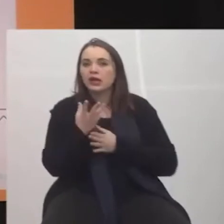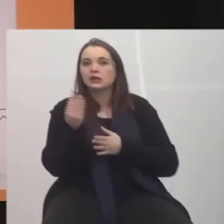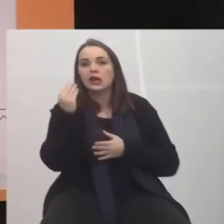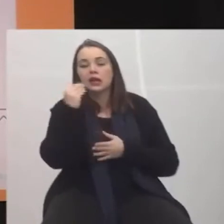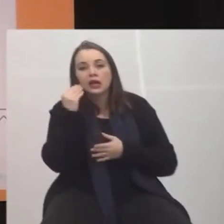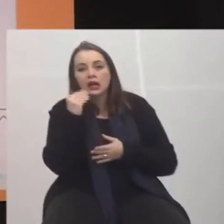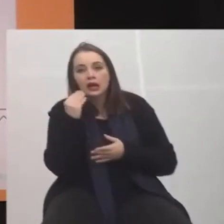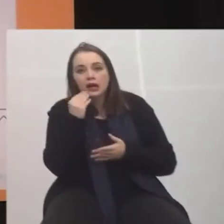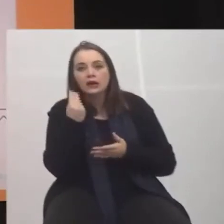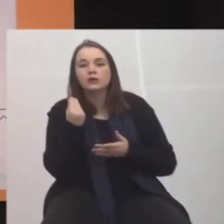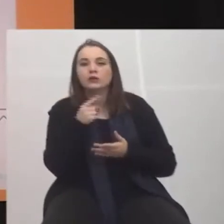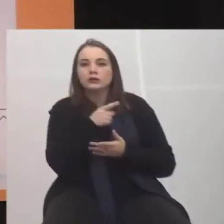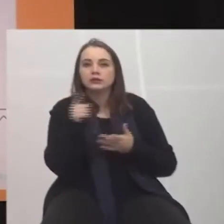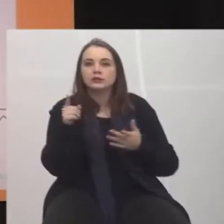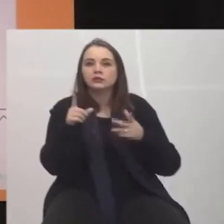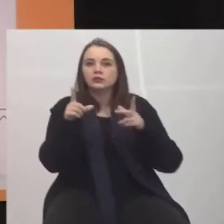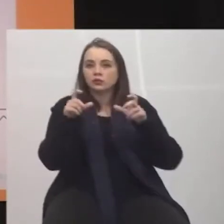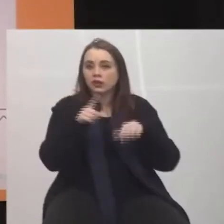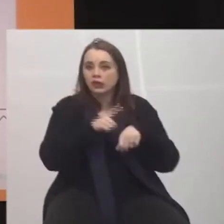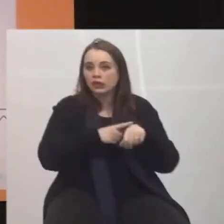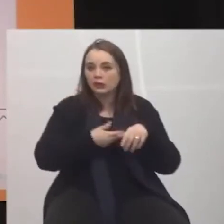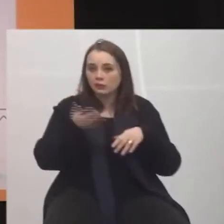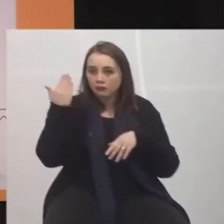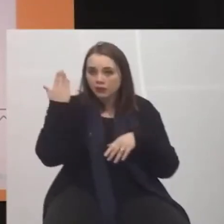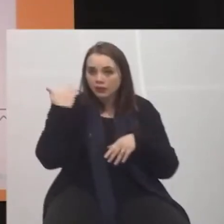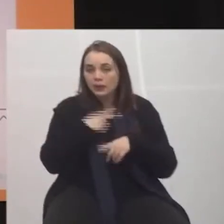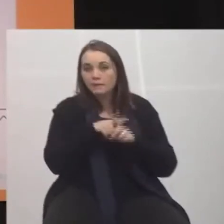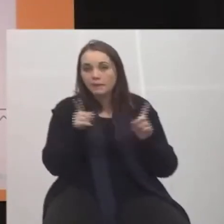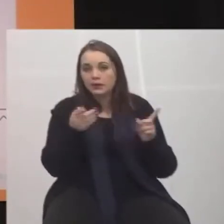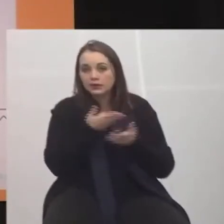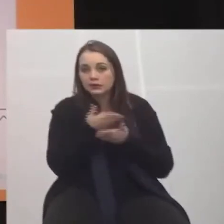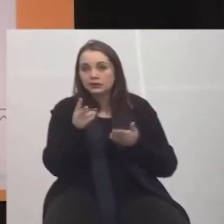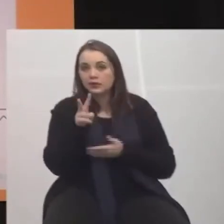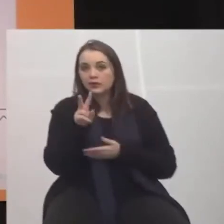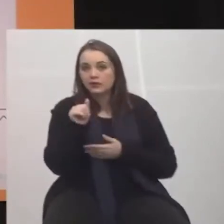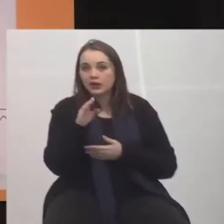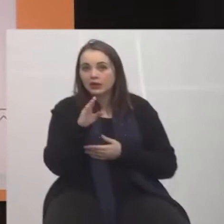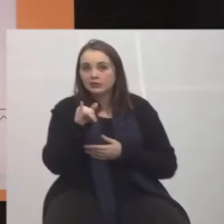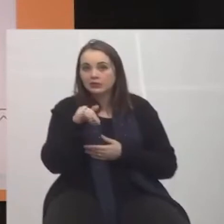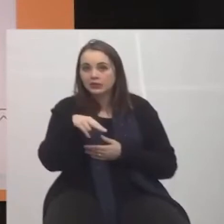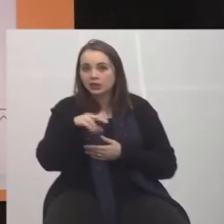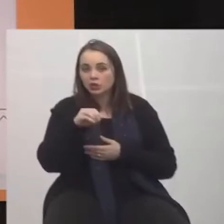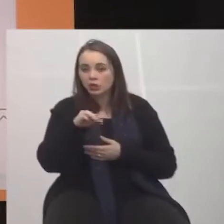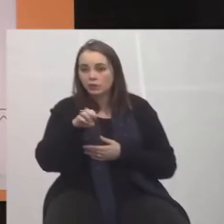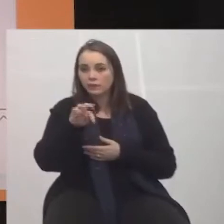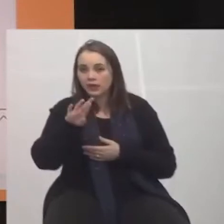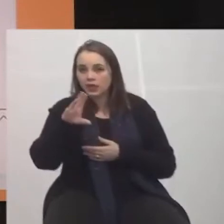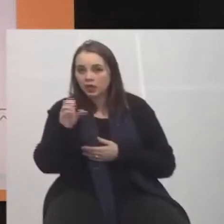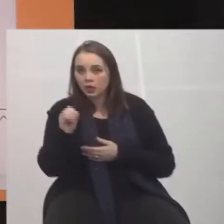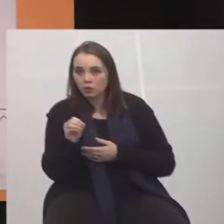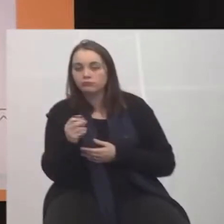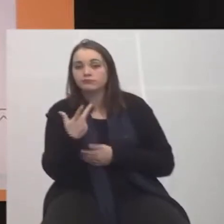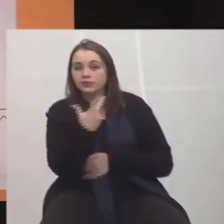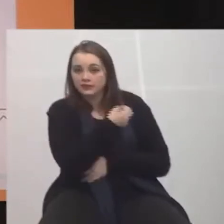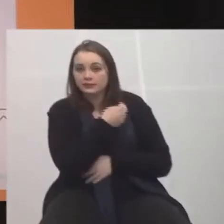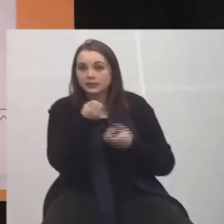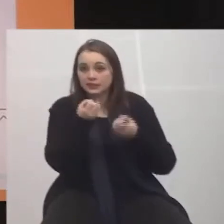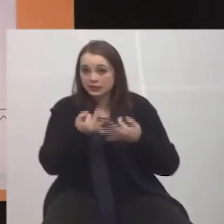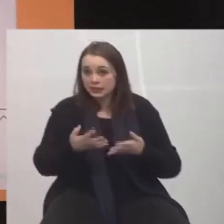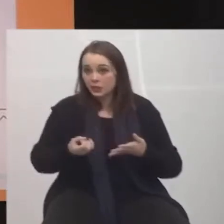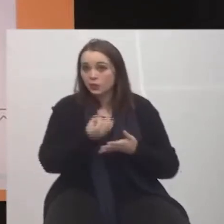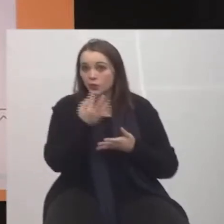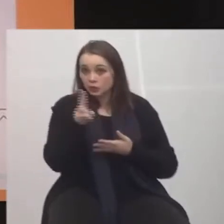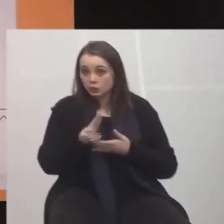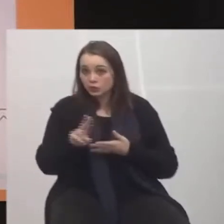é um print de tempo atrás, né, mas esse é o vacinômetro. Então, a fim de esclarecer a população sobre a quantidade de